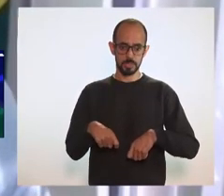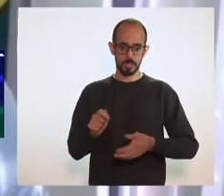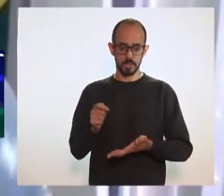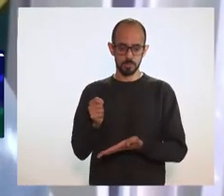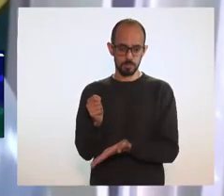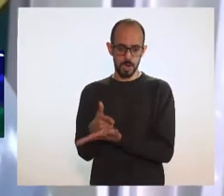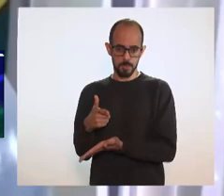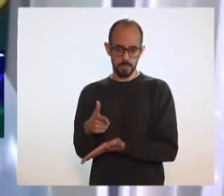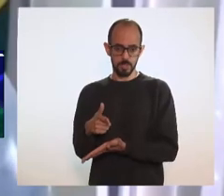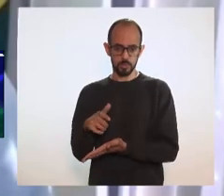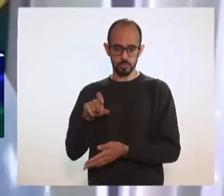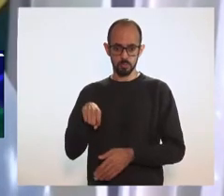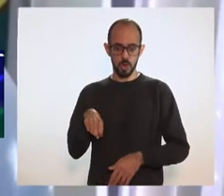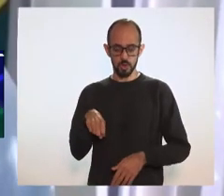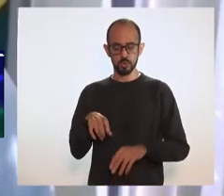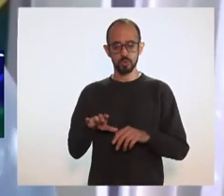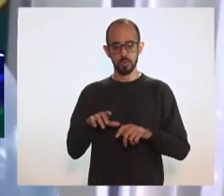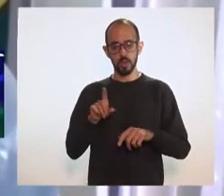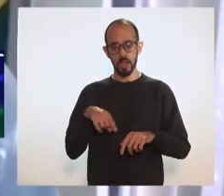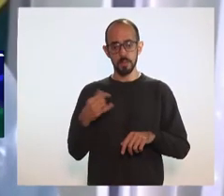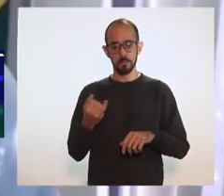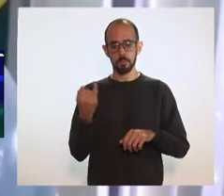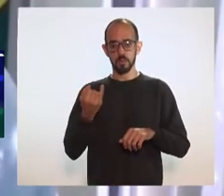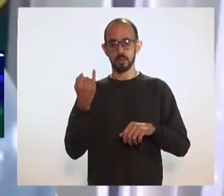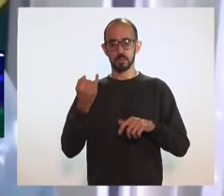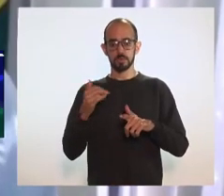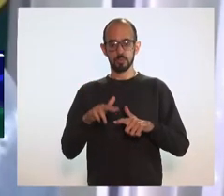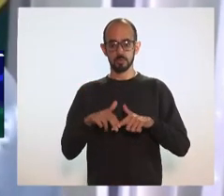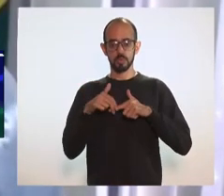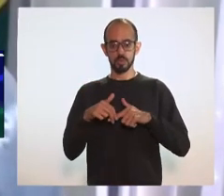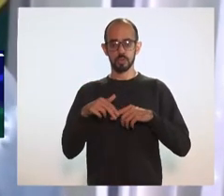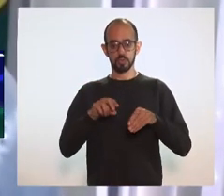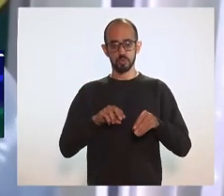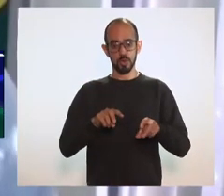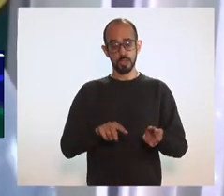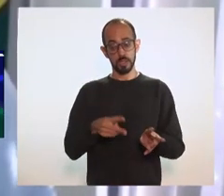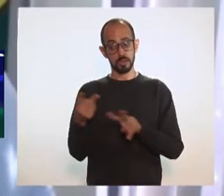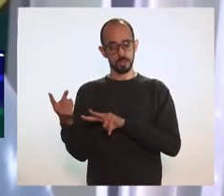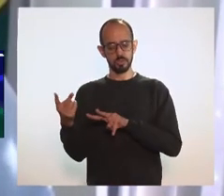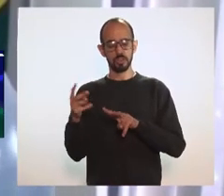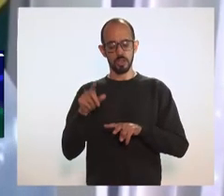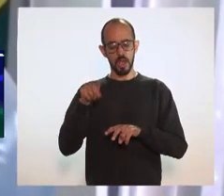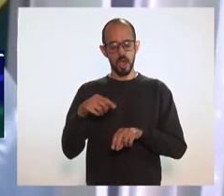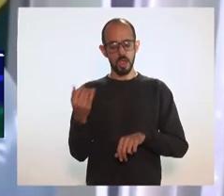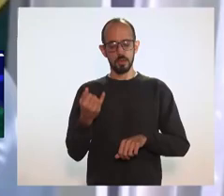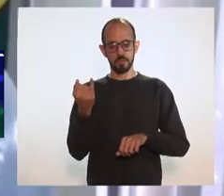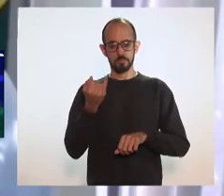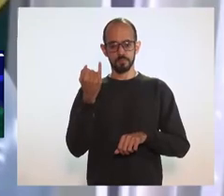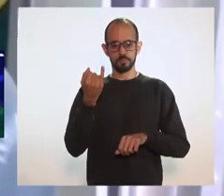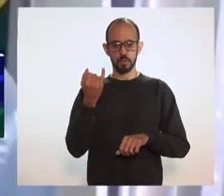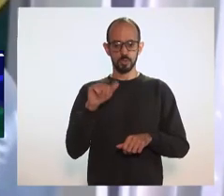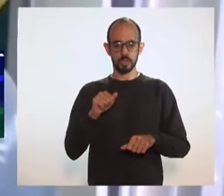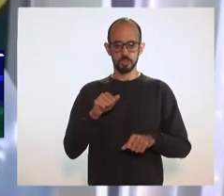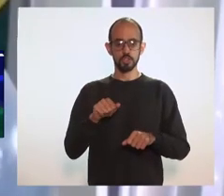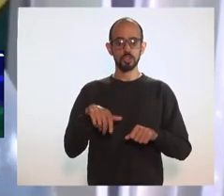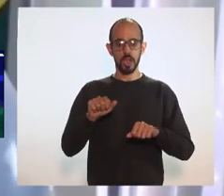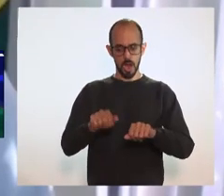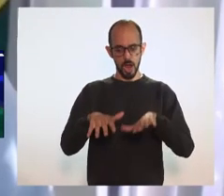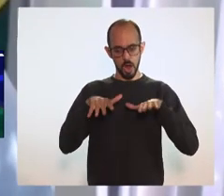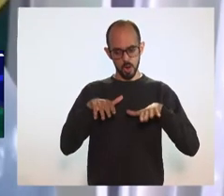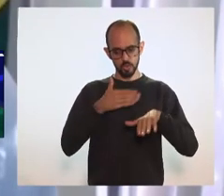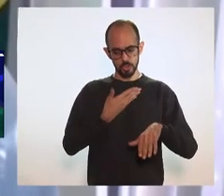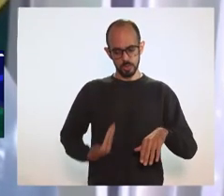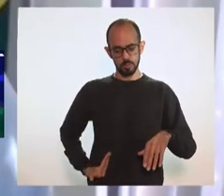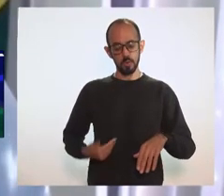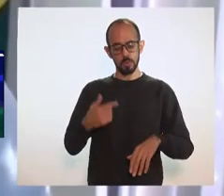muito, muito relevante e eu acho que os encaminhamentos estão indo numa boa direção. Seja a audiência pública necessária para